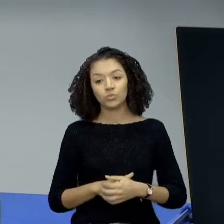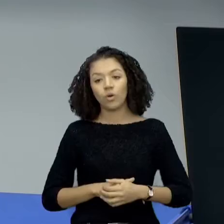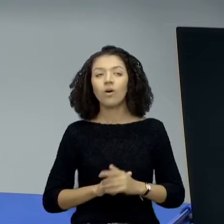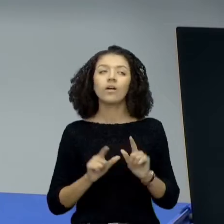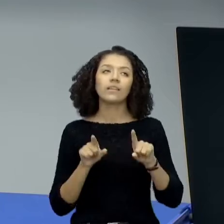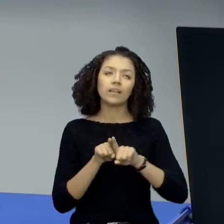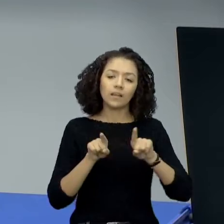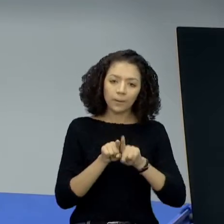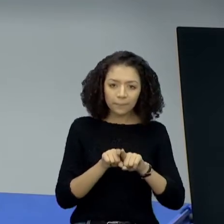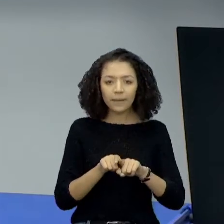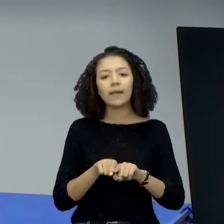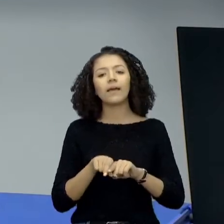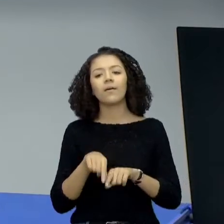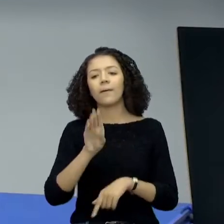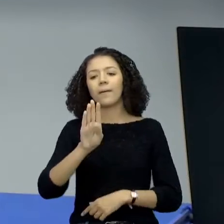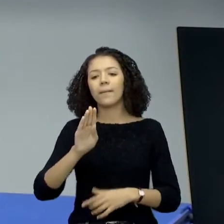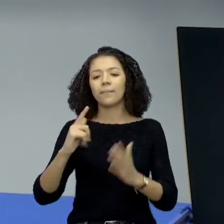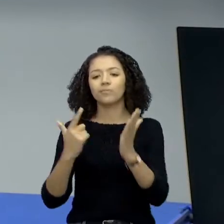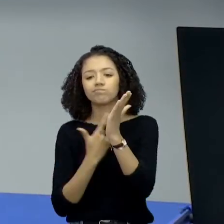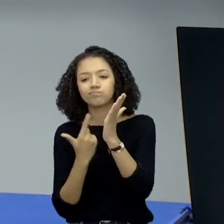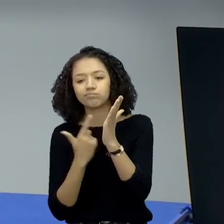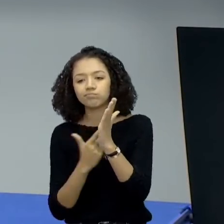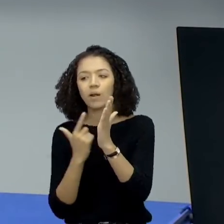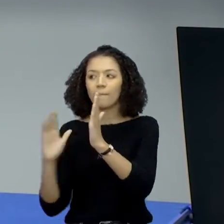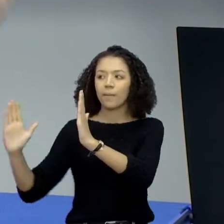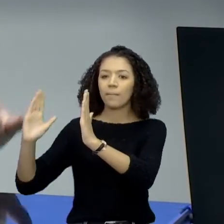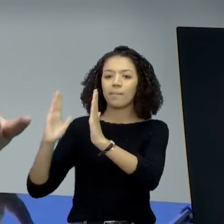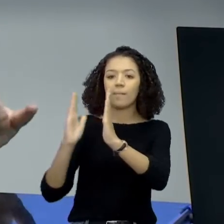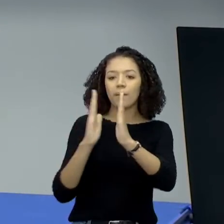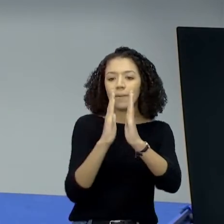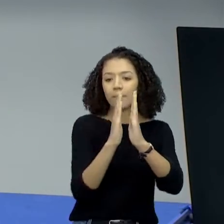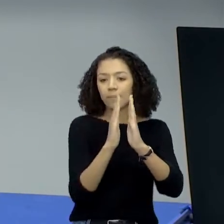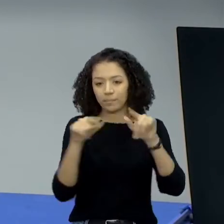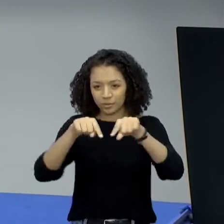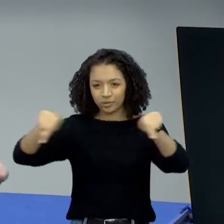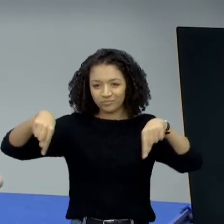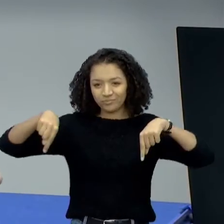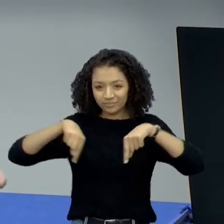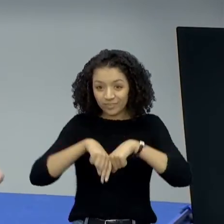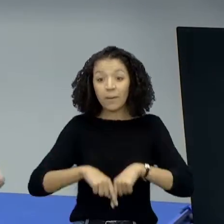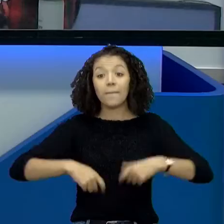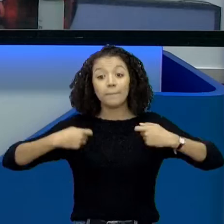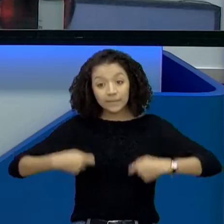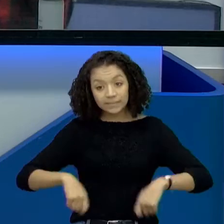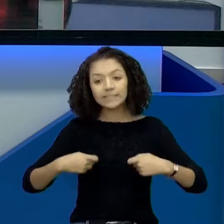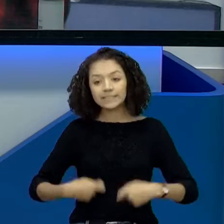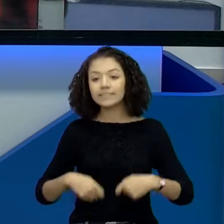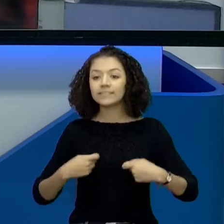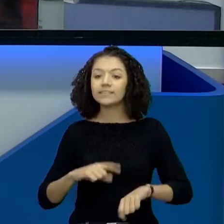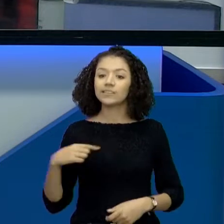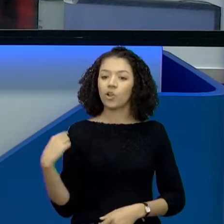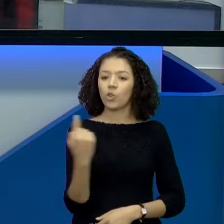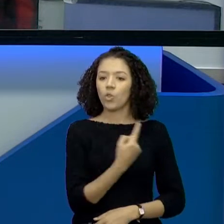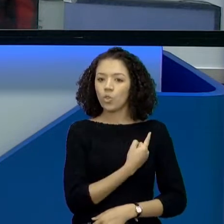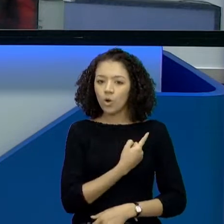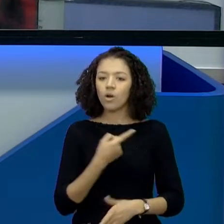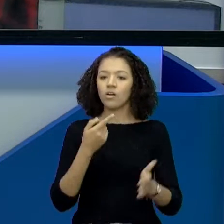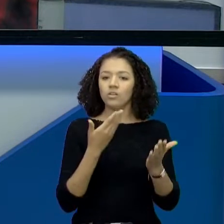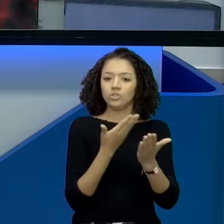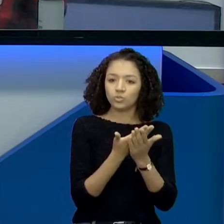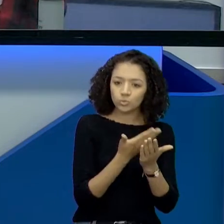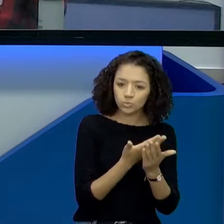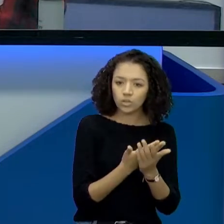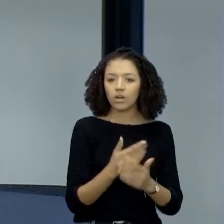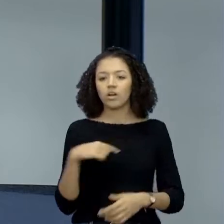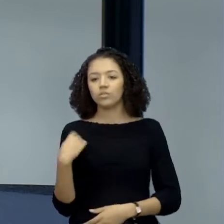campo, a ida a uma biblioteca, uma sala de leitura, tem que fazer parte do nosso cotidiano de pesquisadores e estudantes, né? Eu acho que